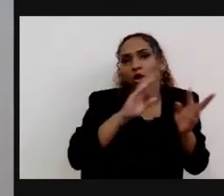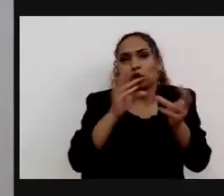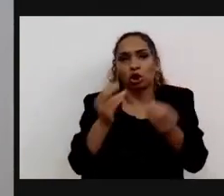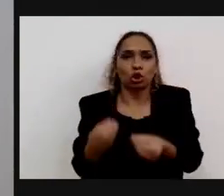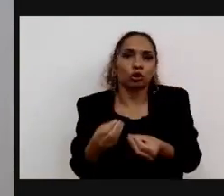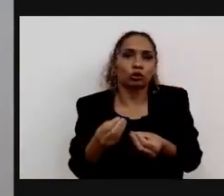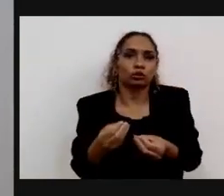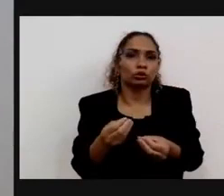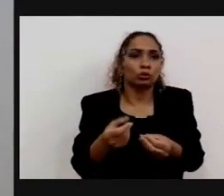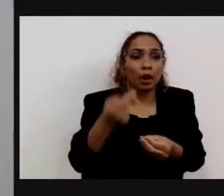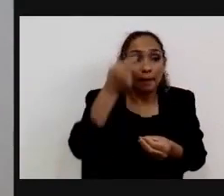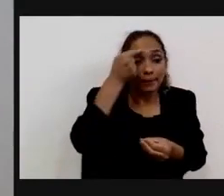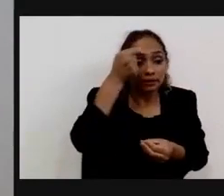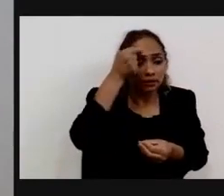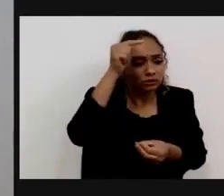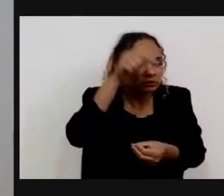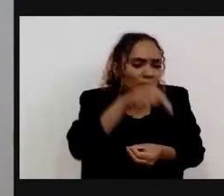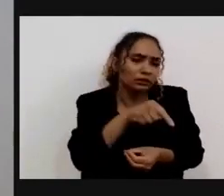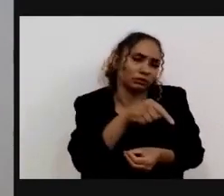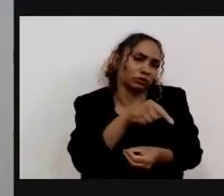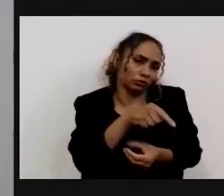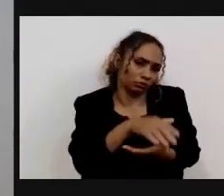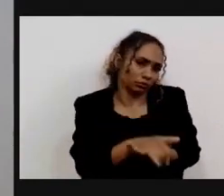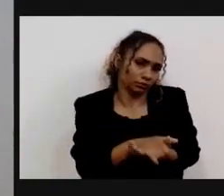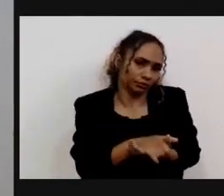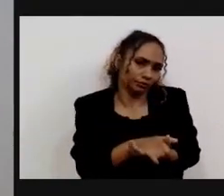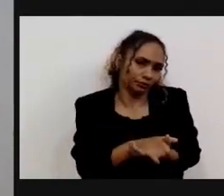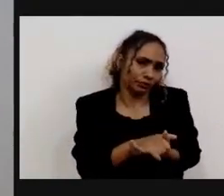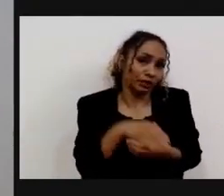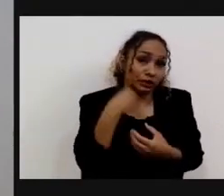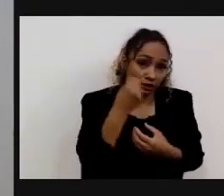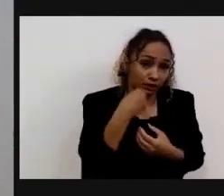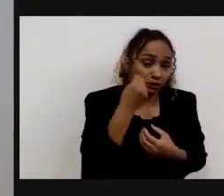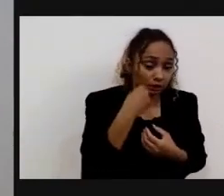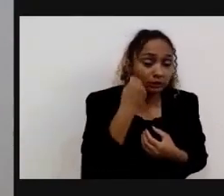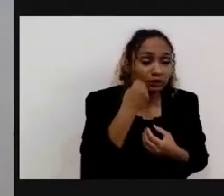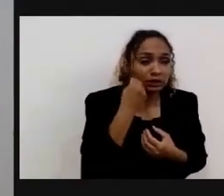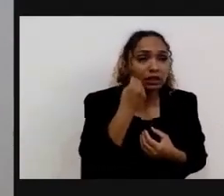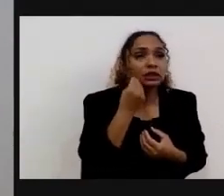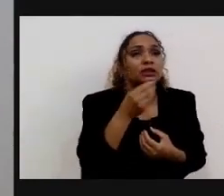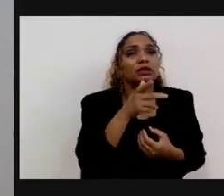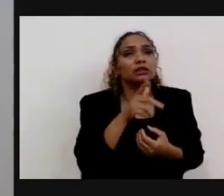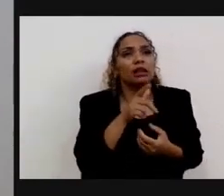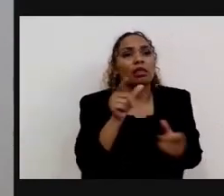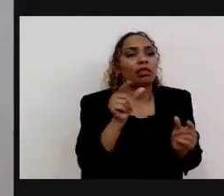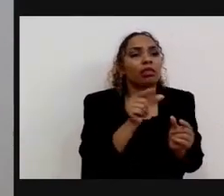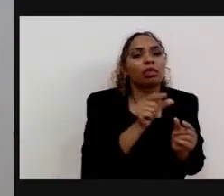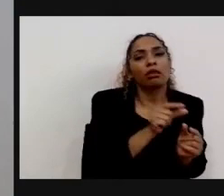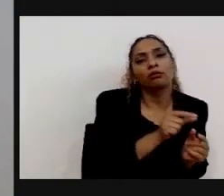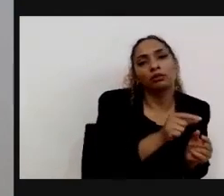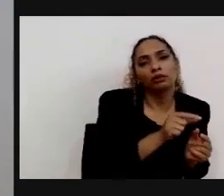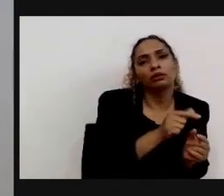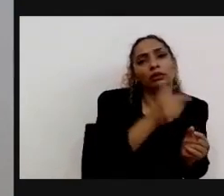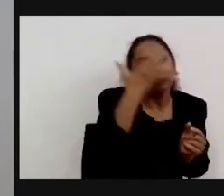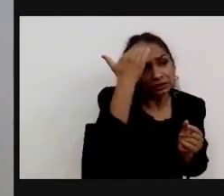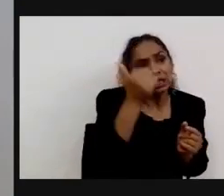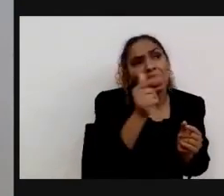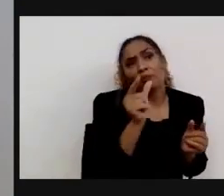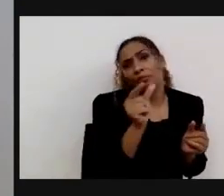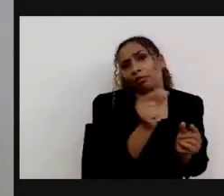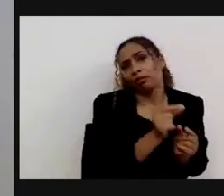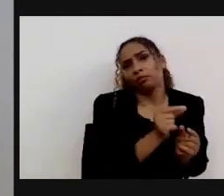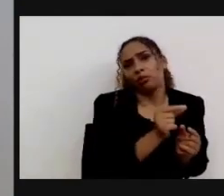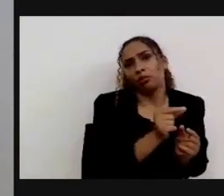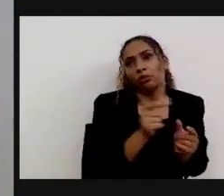pensando nessas pessoas que na experiência isso no relato que eu sou minoria a gente sabe que são